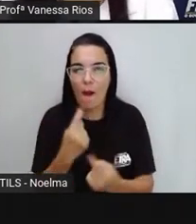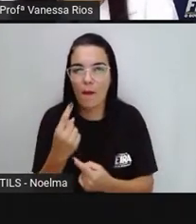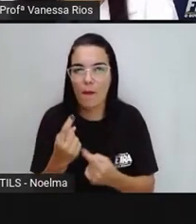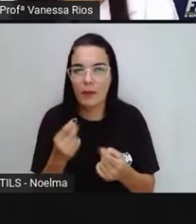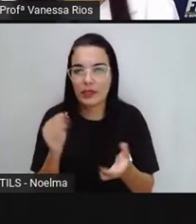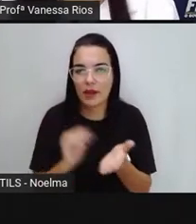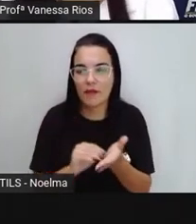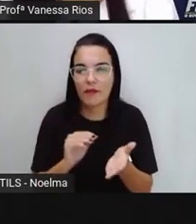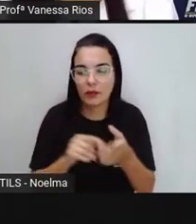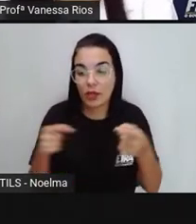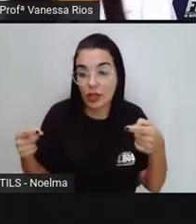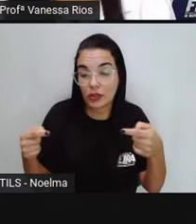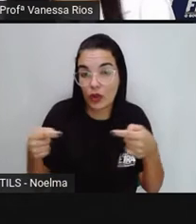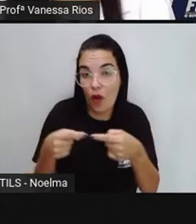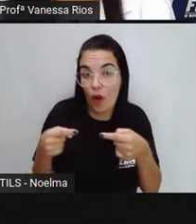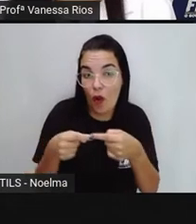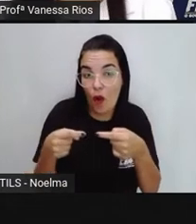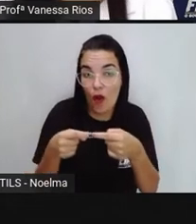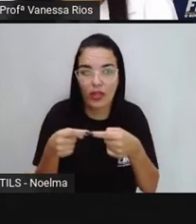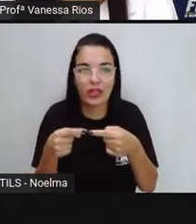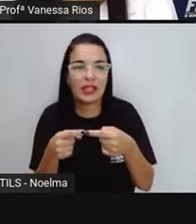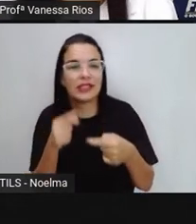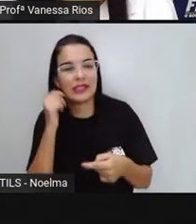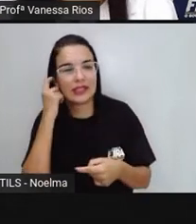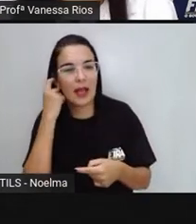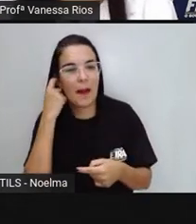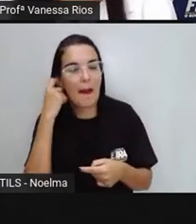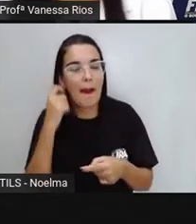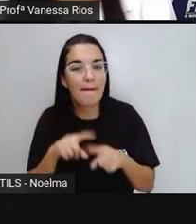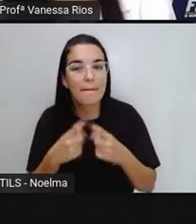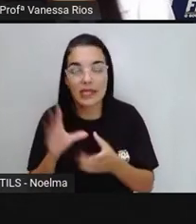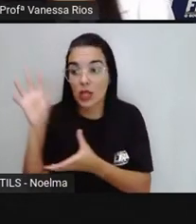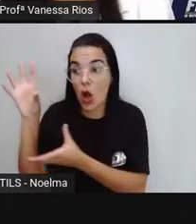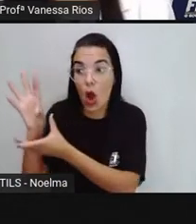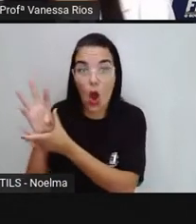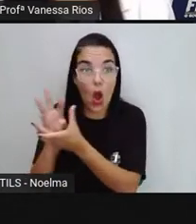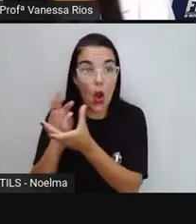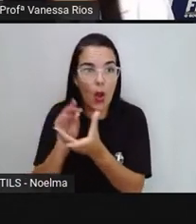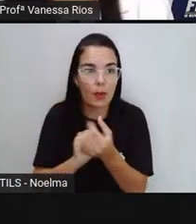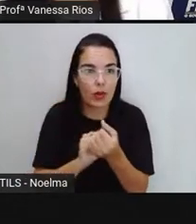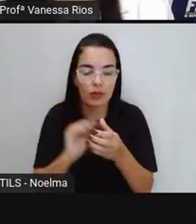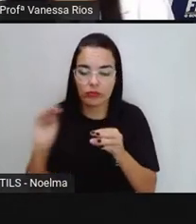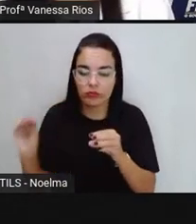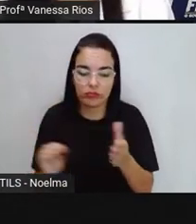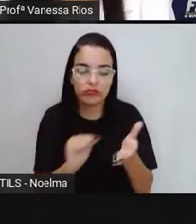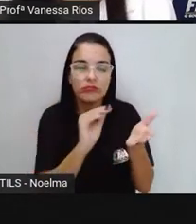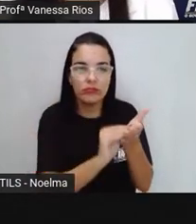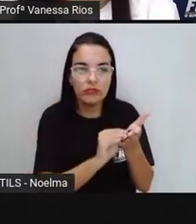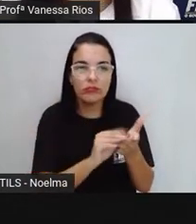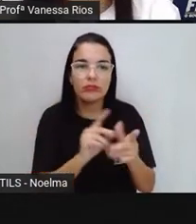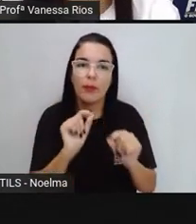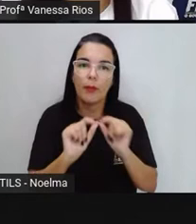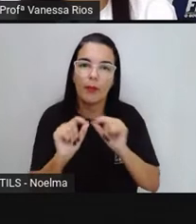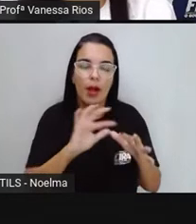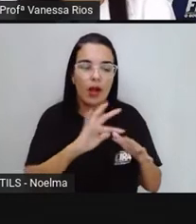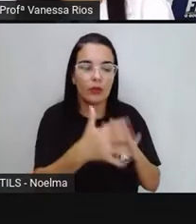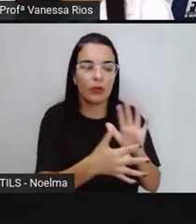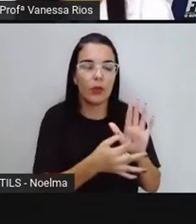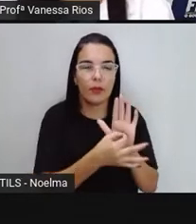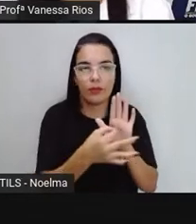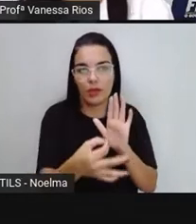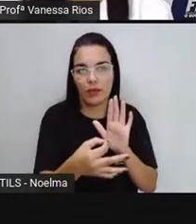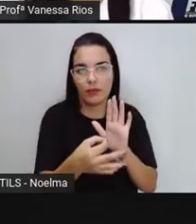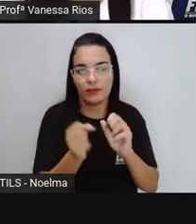a afirmação da qual, da mesma forma que ela foi exposta, colocada por quem deu lá a